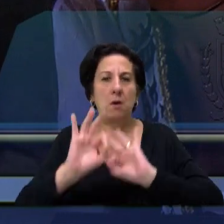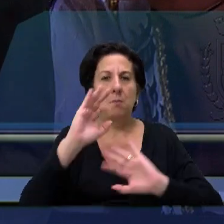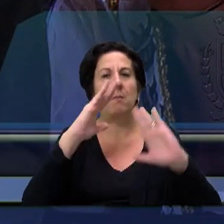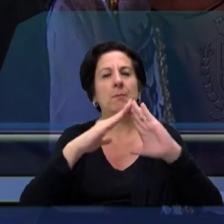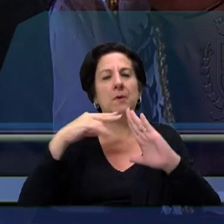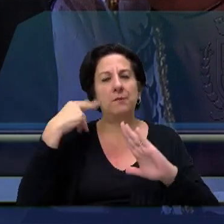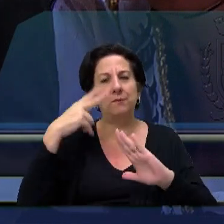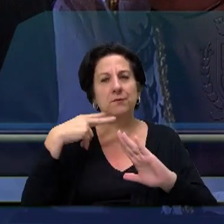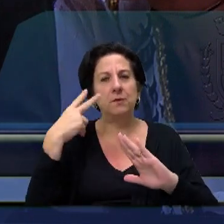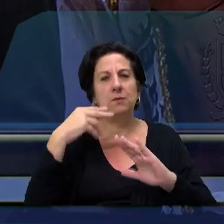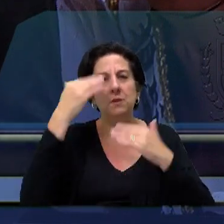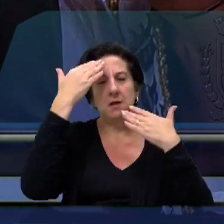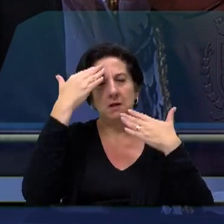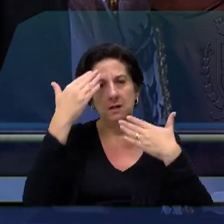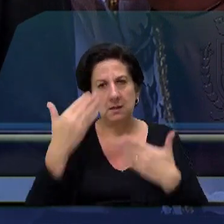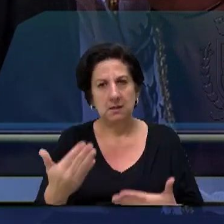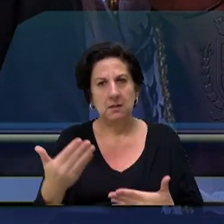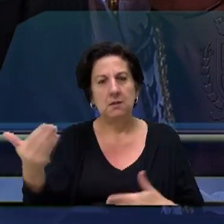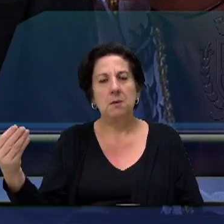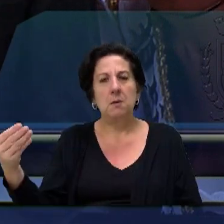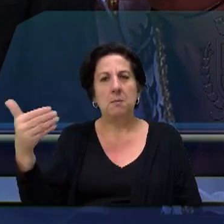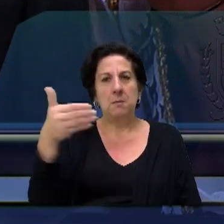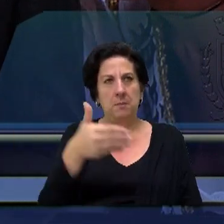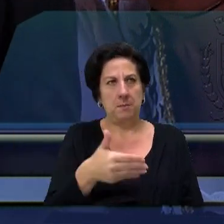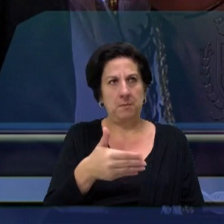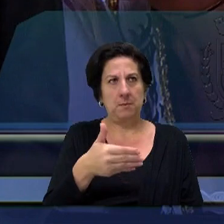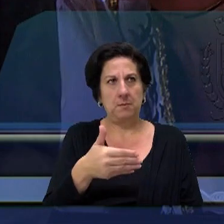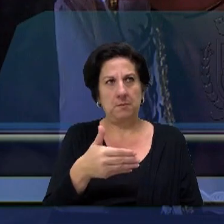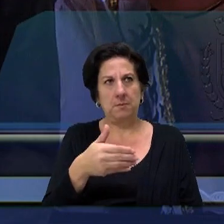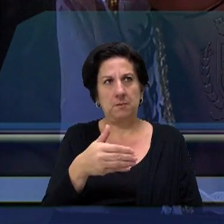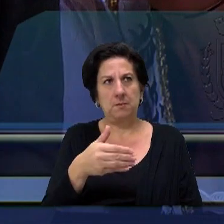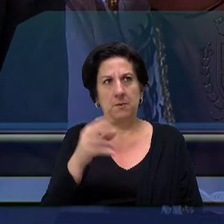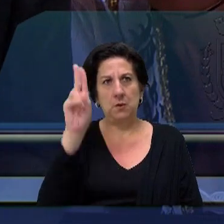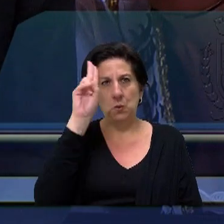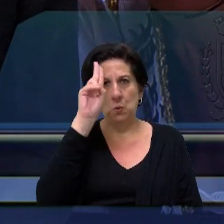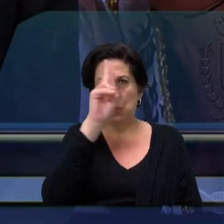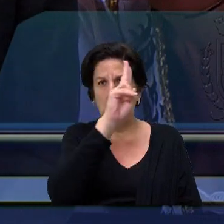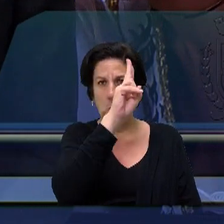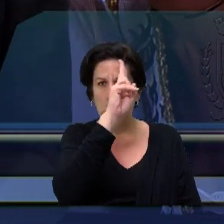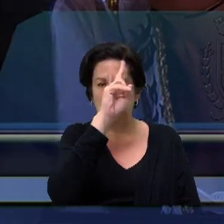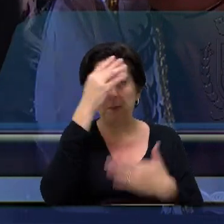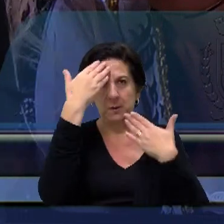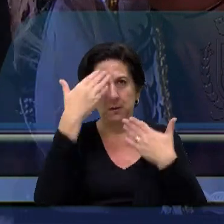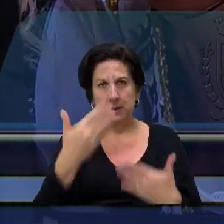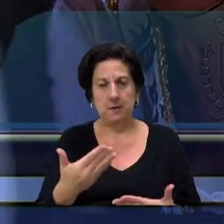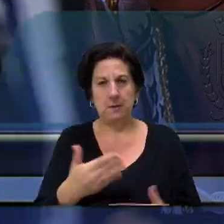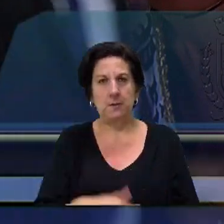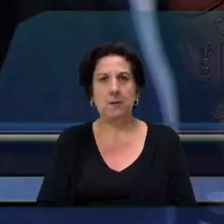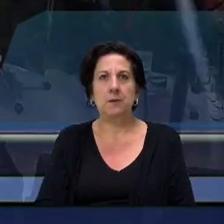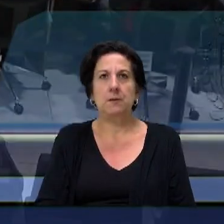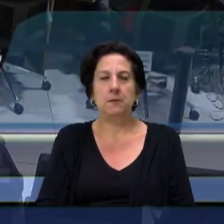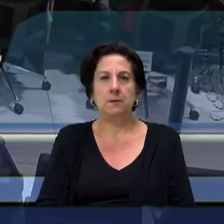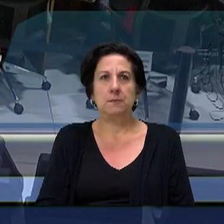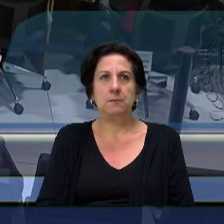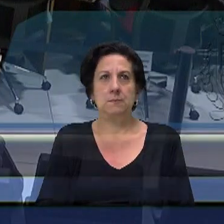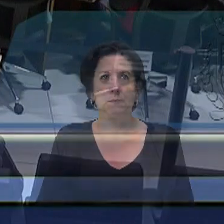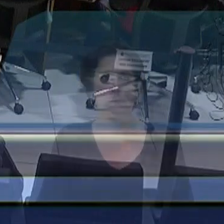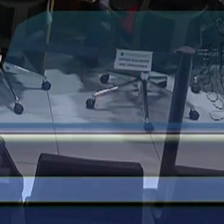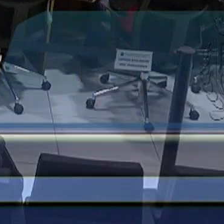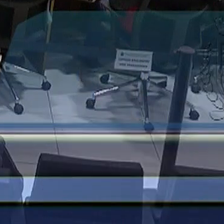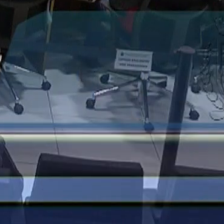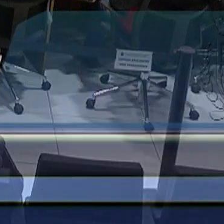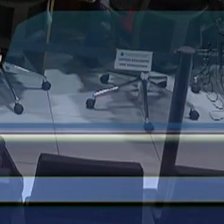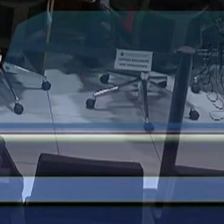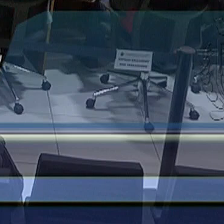essa casa. Agradecemos a presença dos motoristas de aplicativo. Muito obrigado, presidente. Próximo vereador a